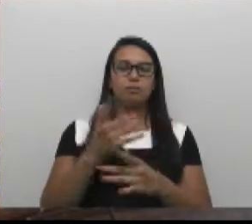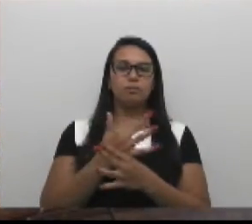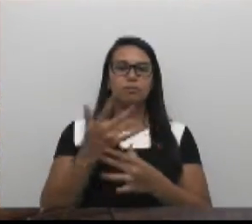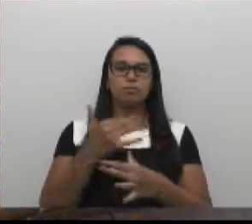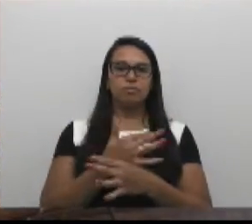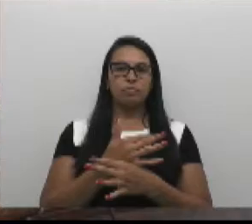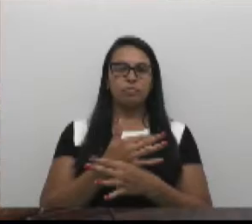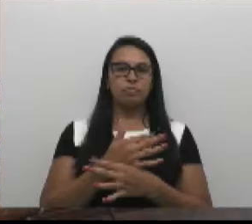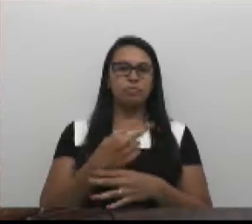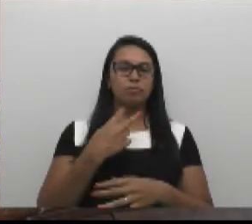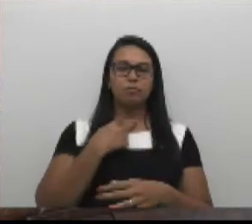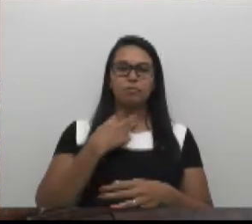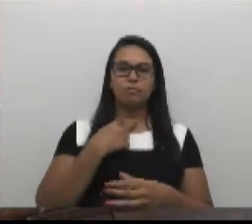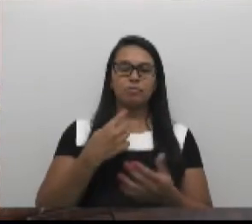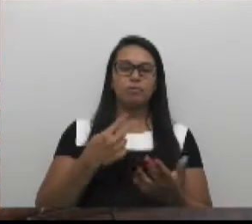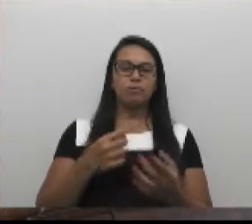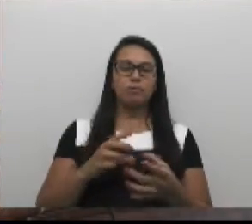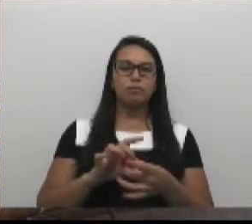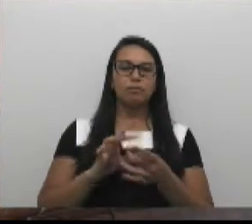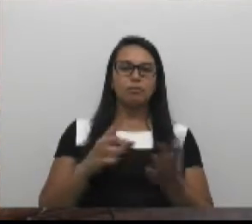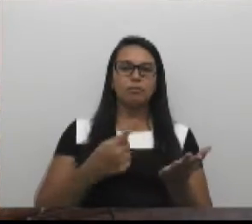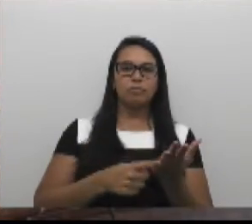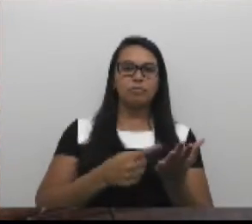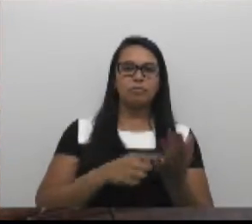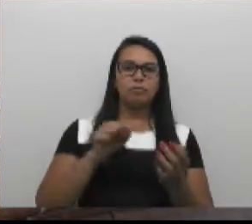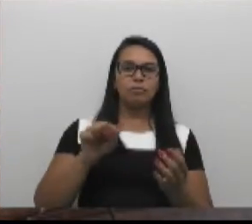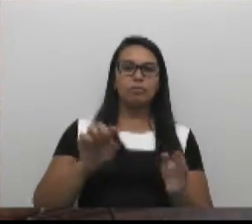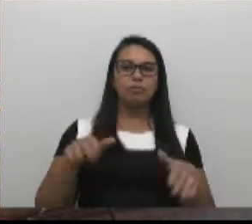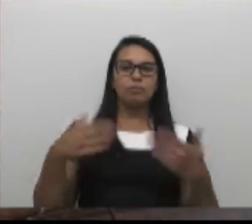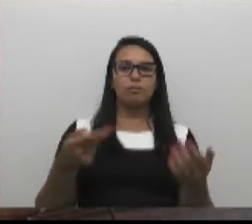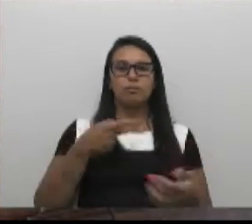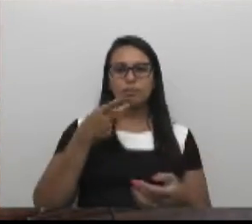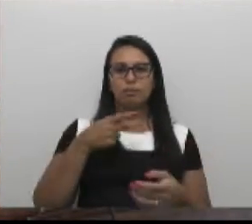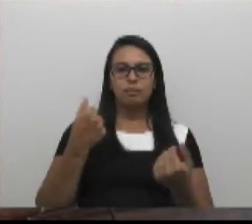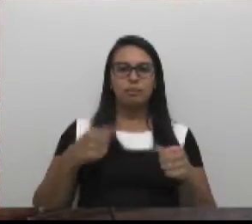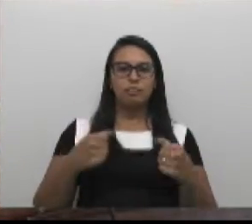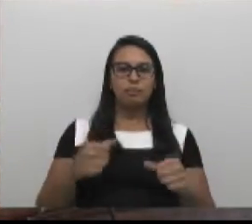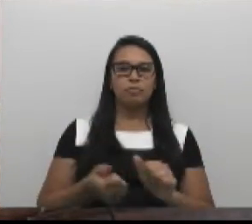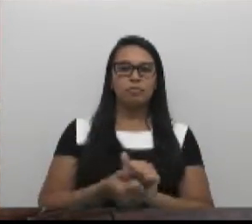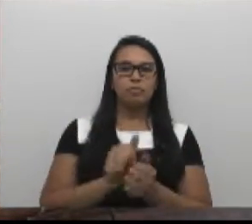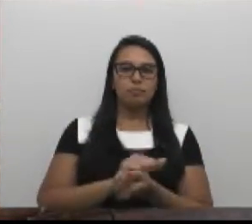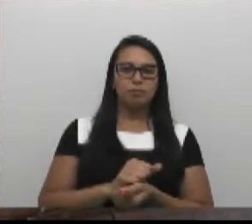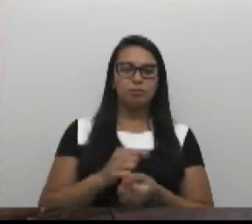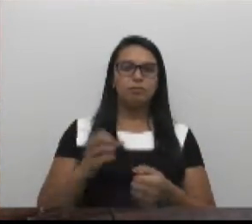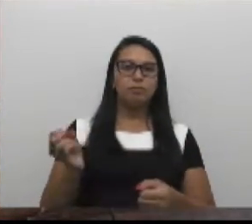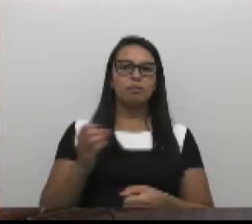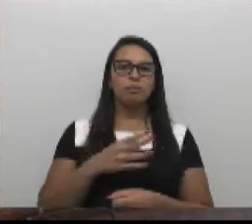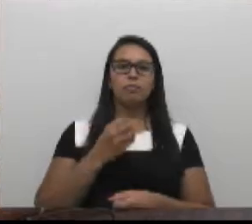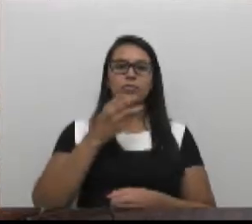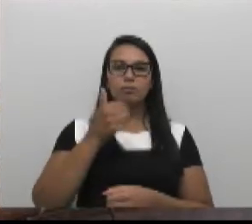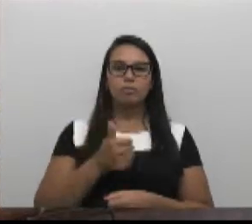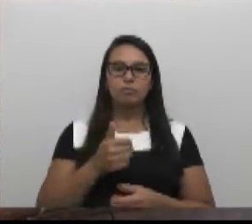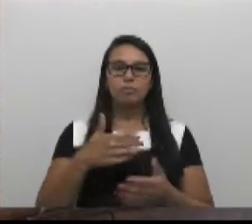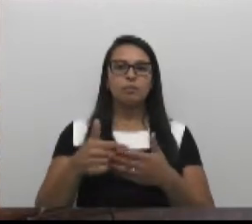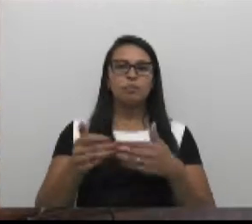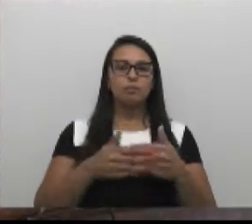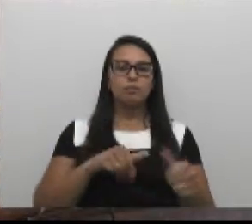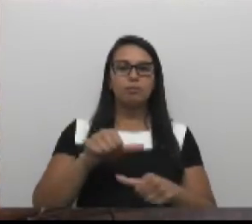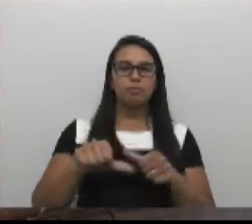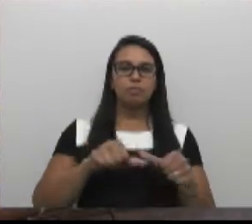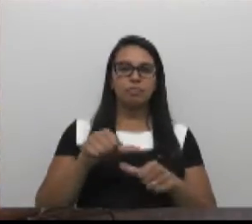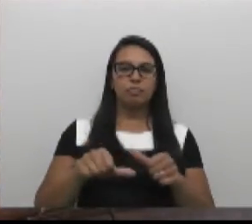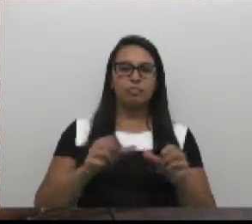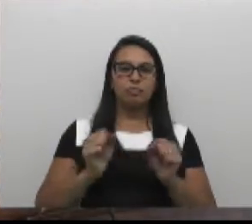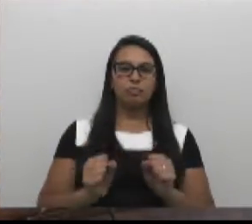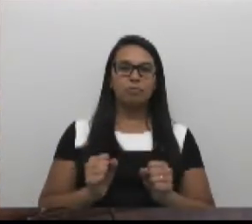Não posso discordar de vossa excelência, quando você diz que tem que se adequar, modernizar, está tudo bem. Qualquer mudança, a gente pode também depois